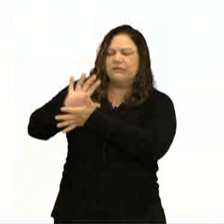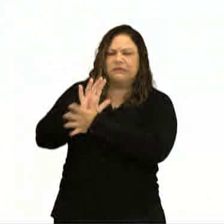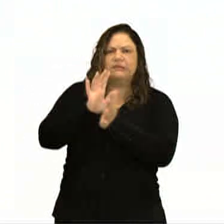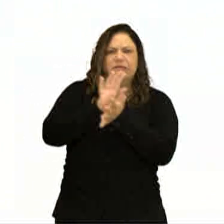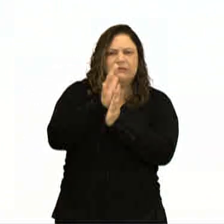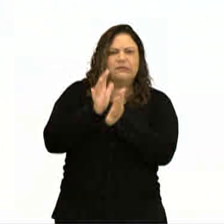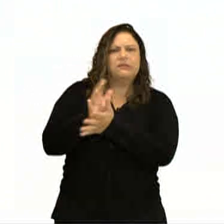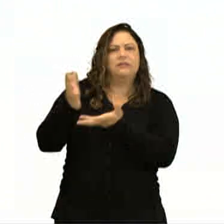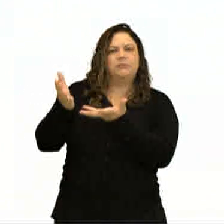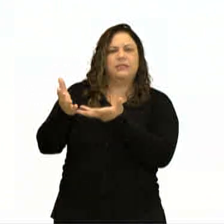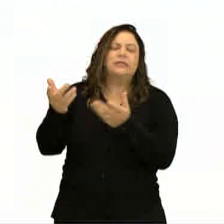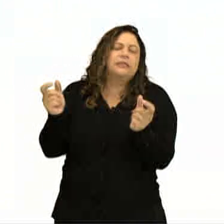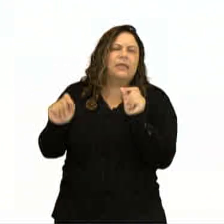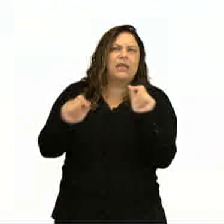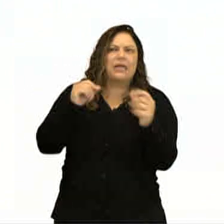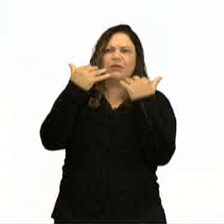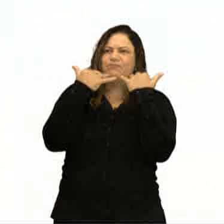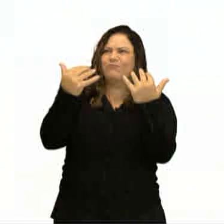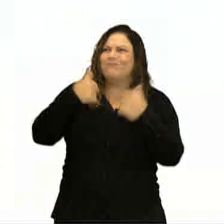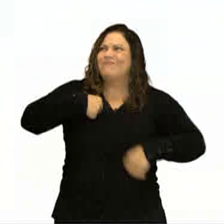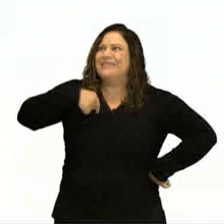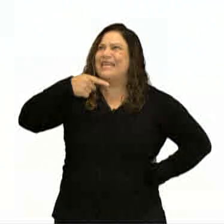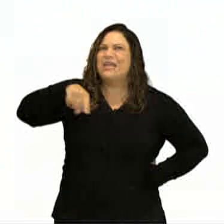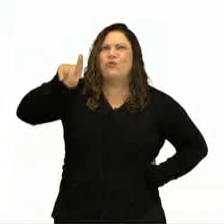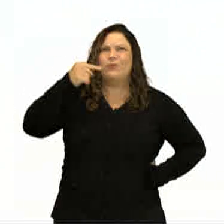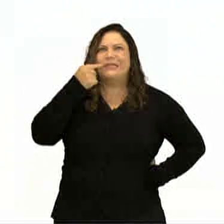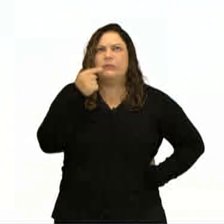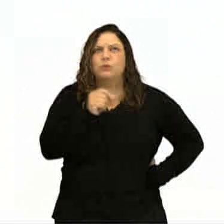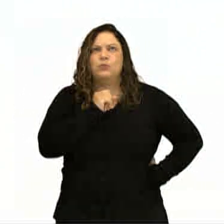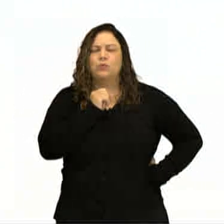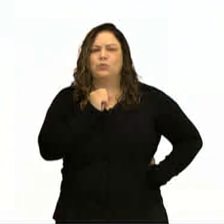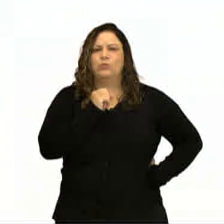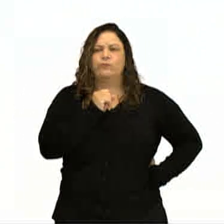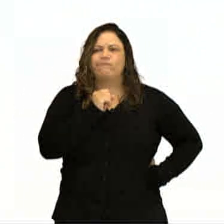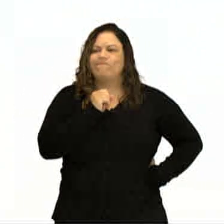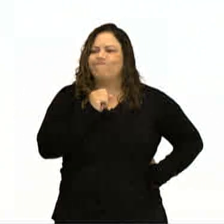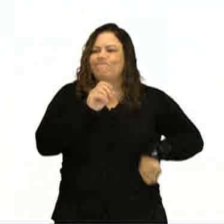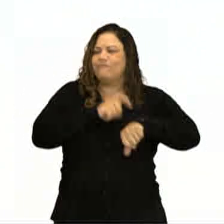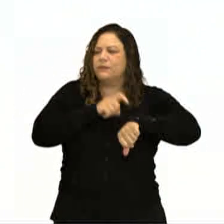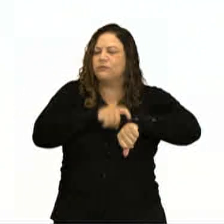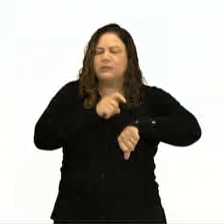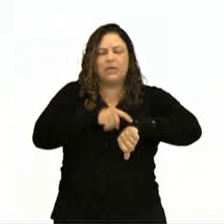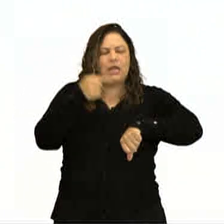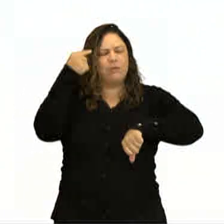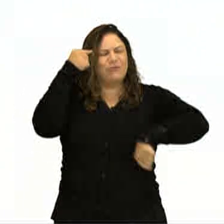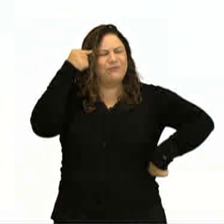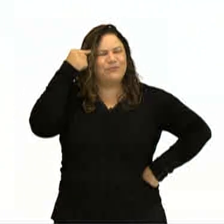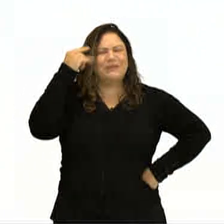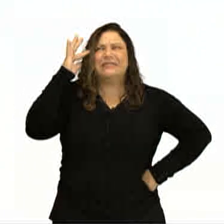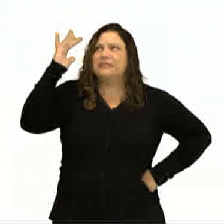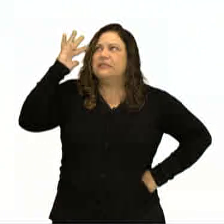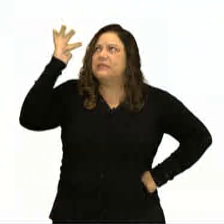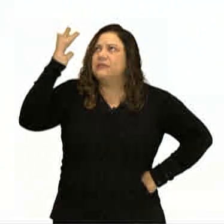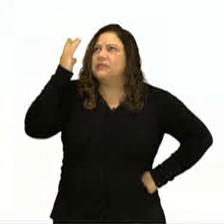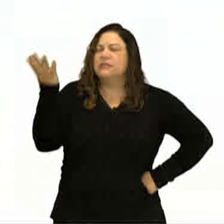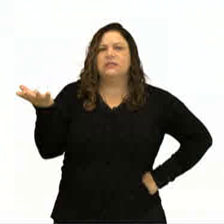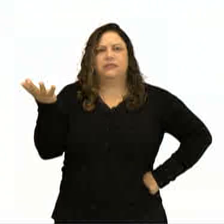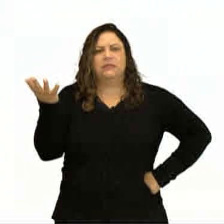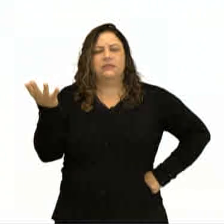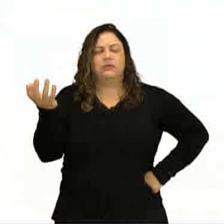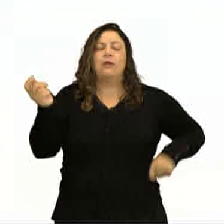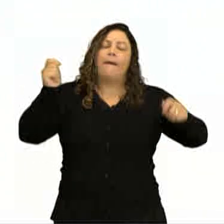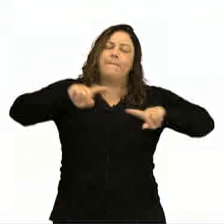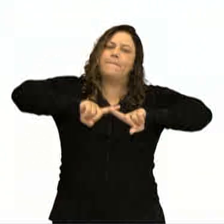uma parte. Não sou daqueles que resolveu ganhar tempo, embora